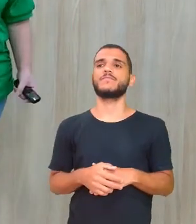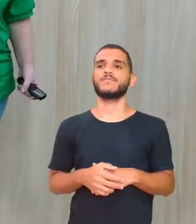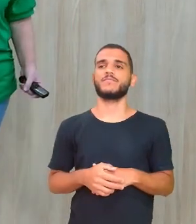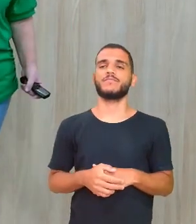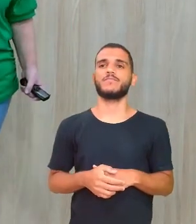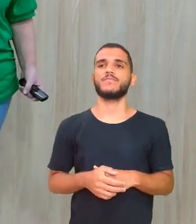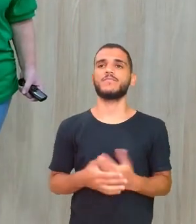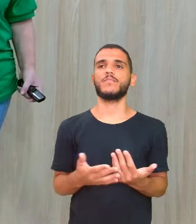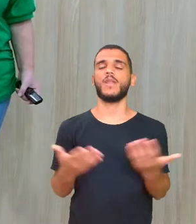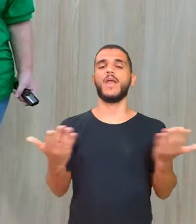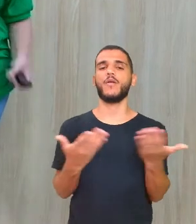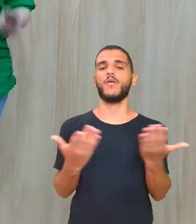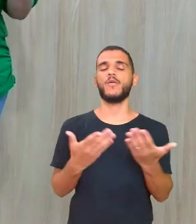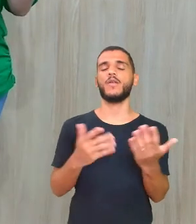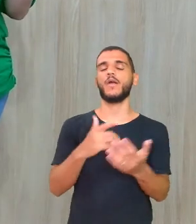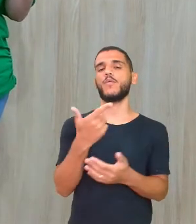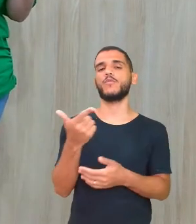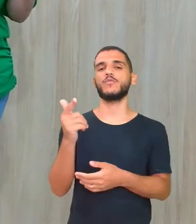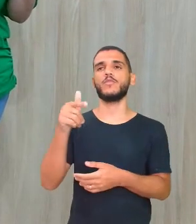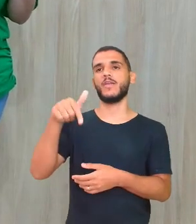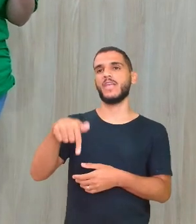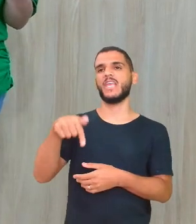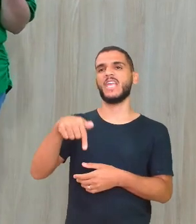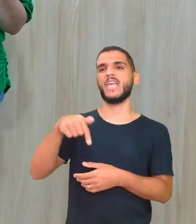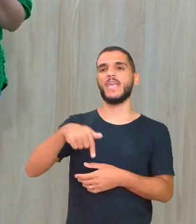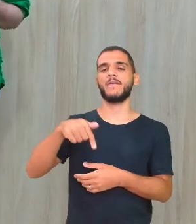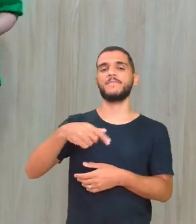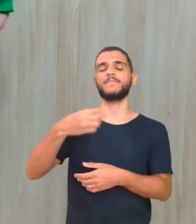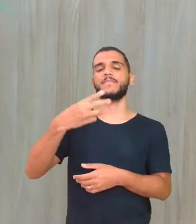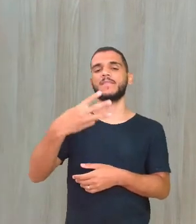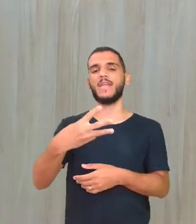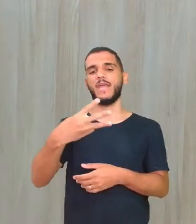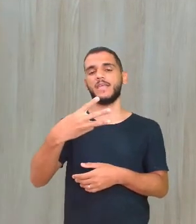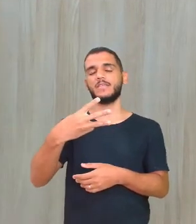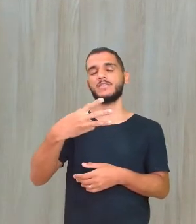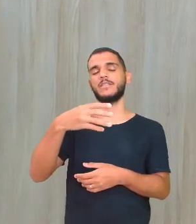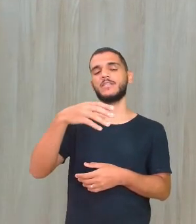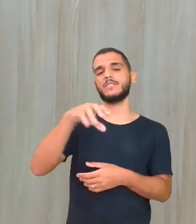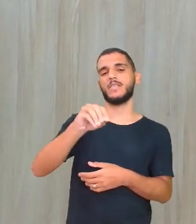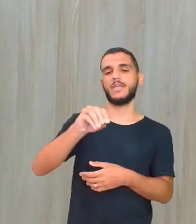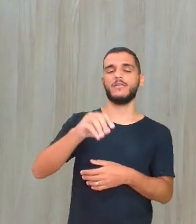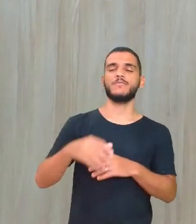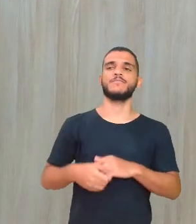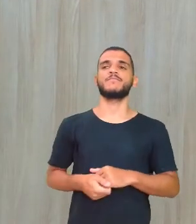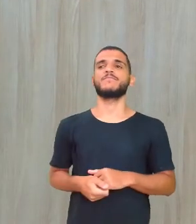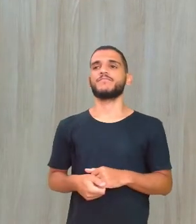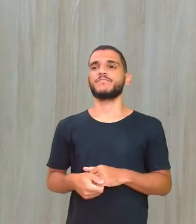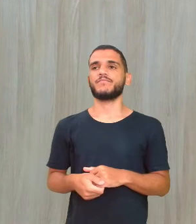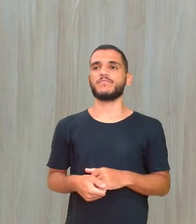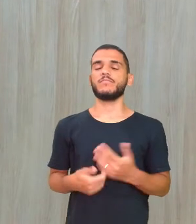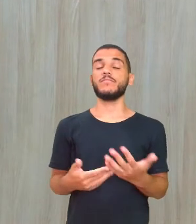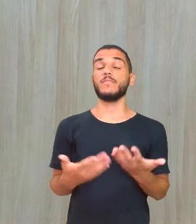Ponto 3, 0. Aquela história. Veja, o 3 no X está aqui.